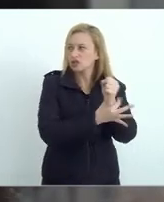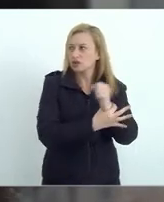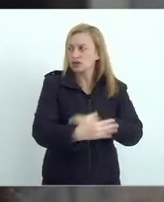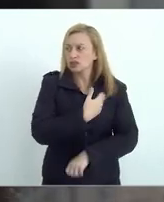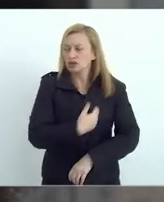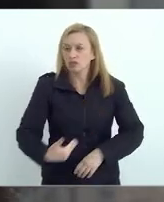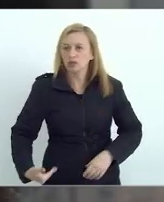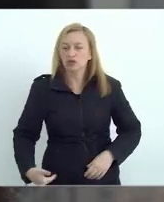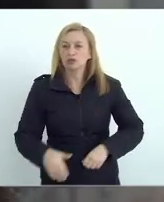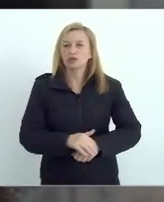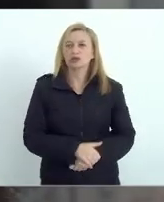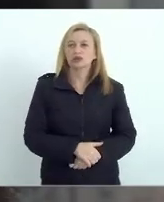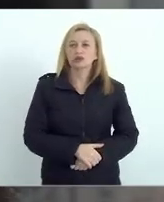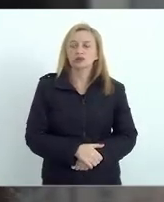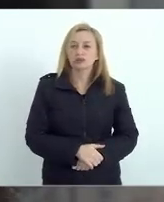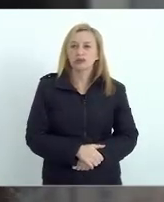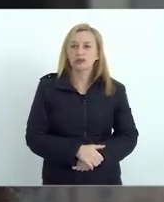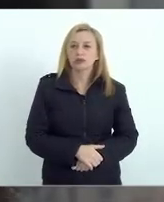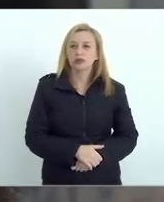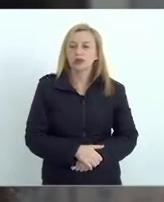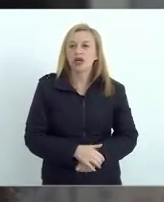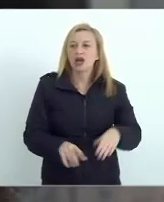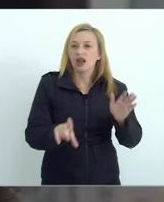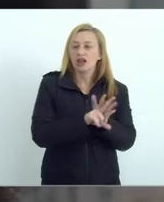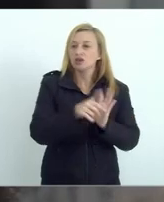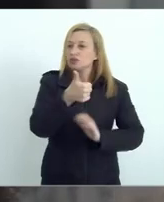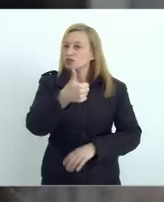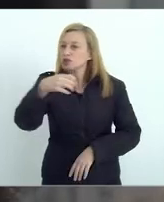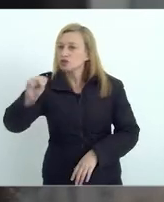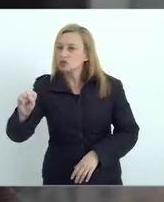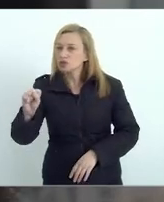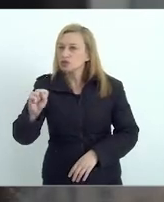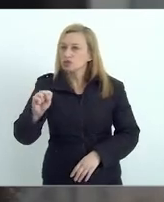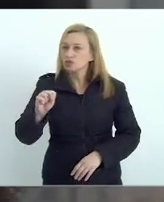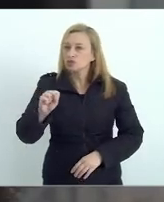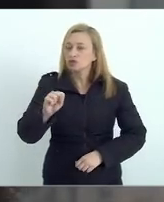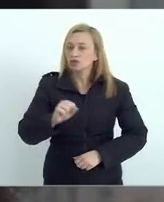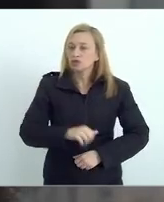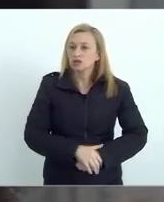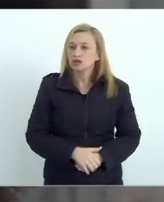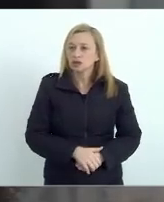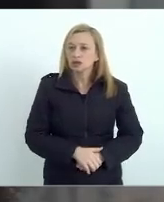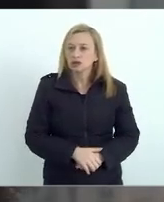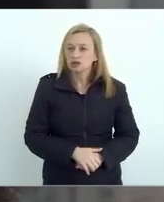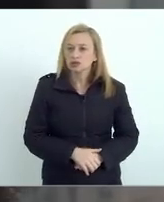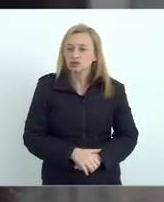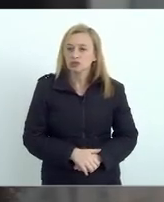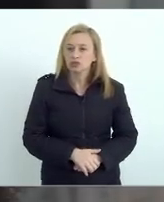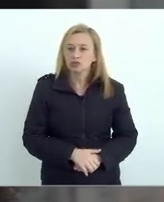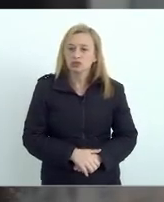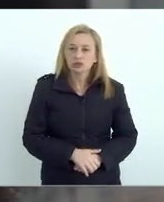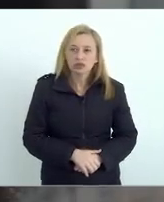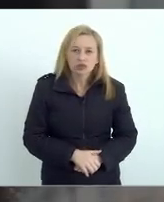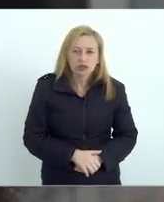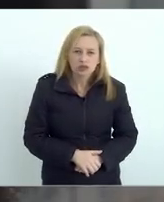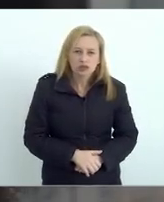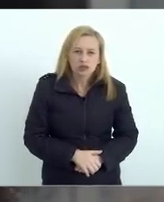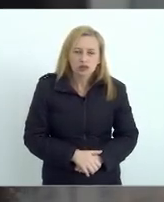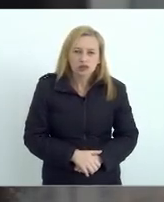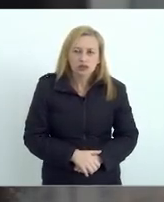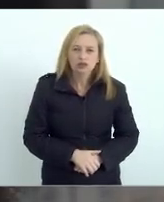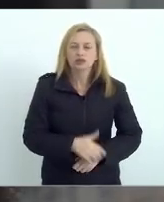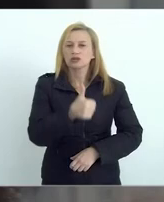na legislatura 2015/2018 o concurso para soldados da Polícia Militar se